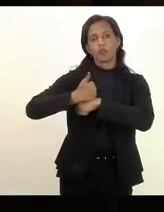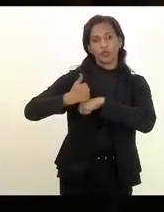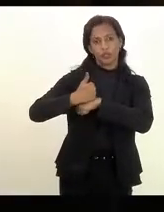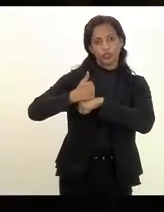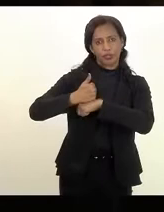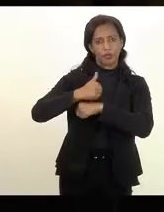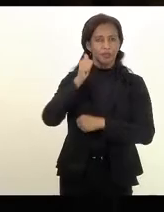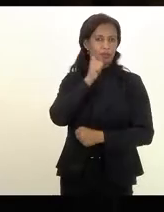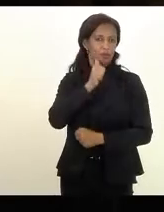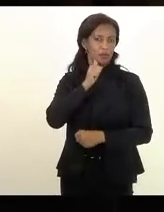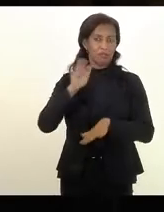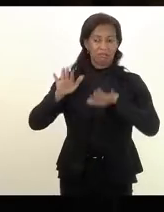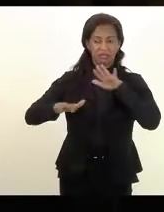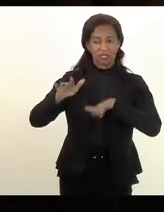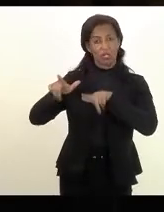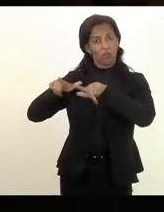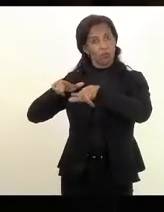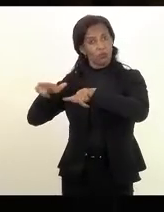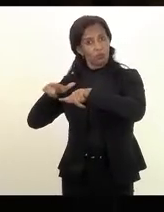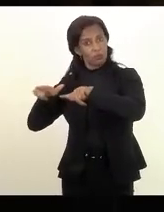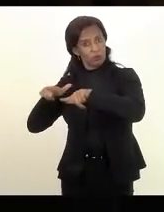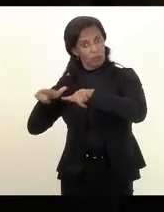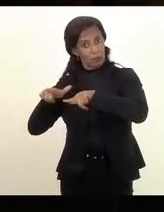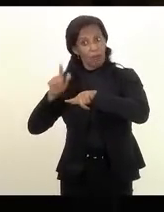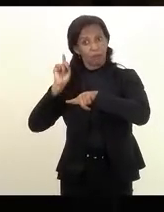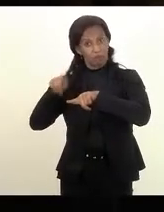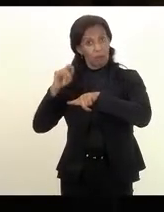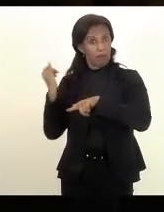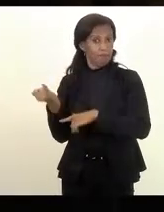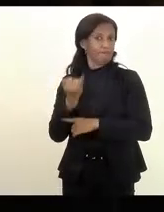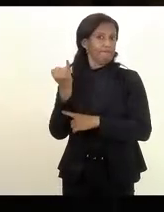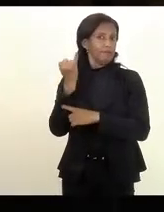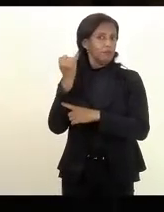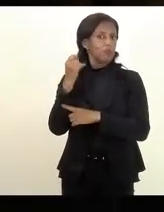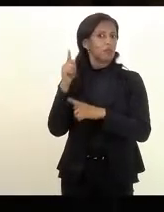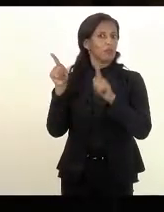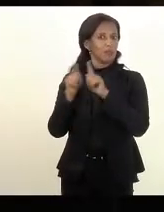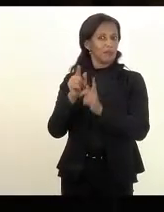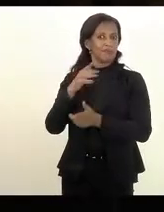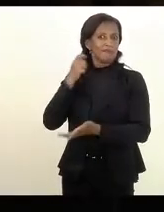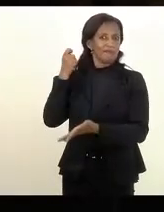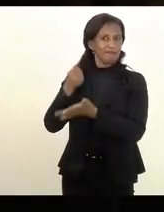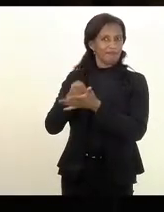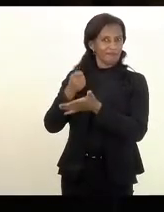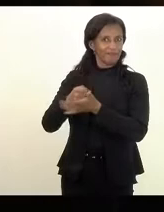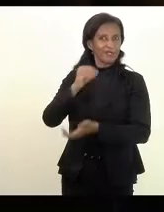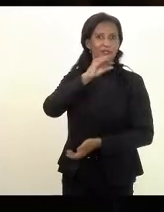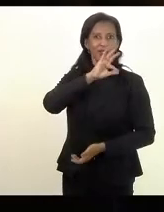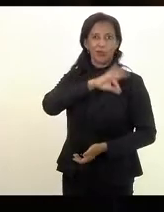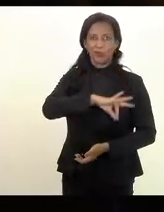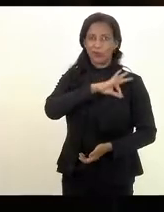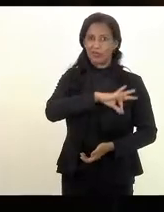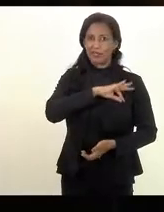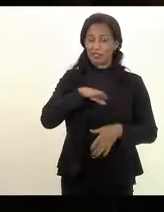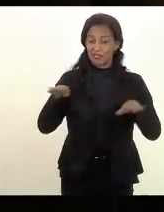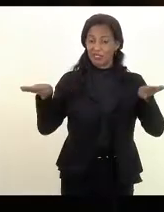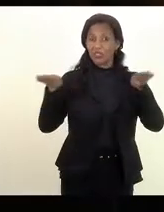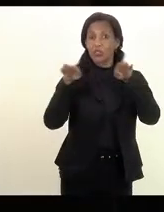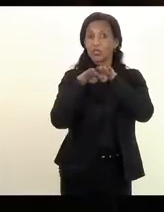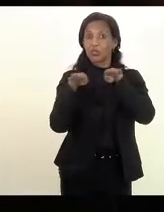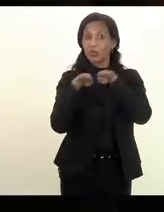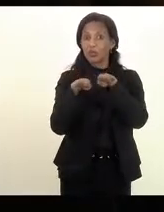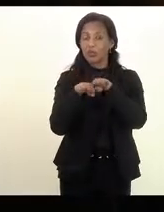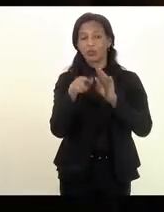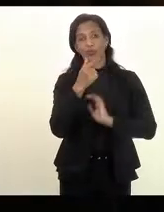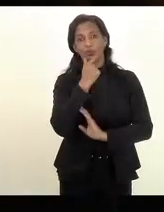mulher seja ela no trabalho e é importante a gente reivindicar também que os salários de mulheres sejam equivalentes aos salários